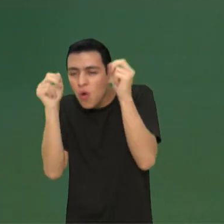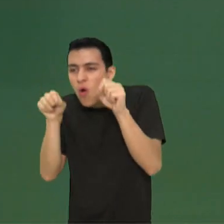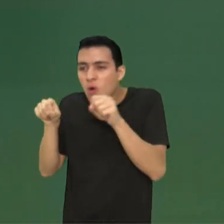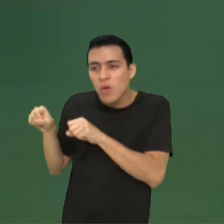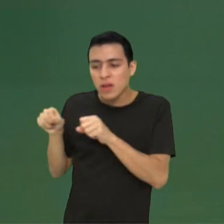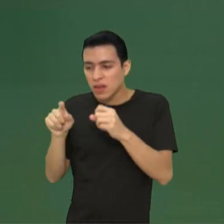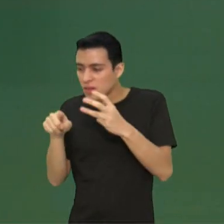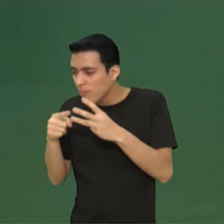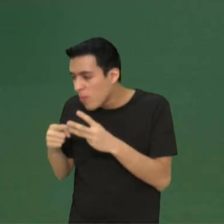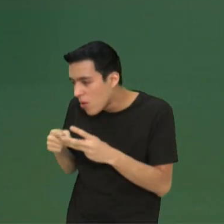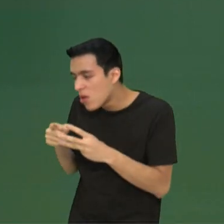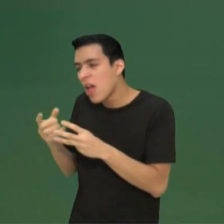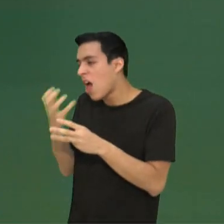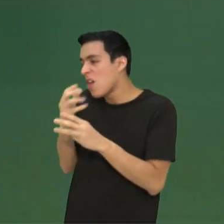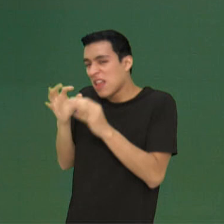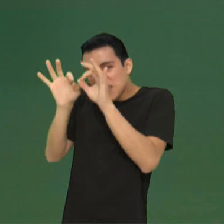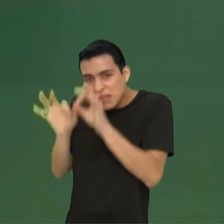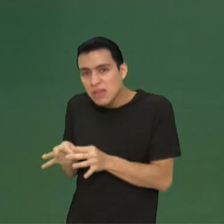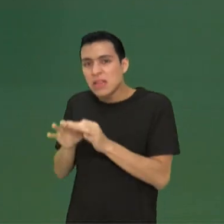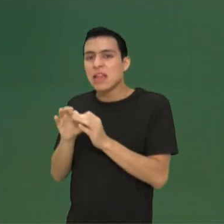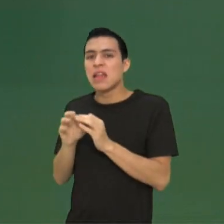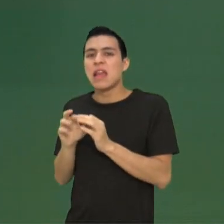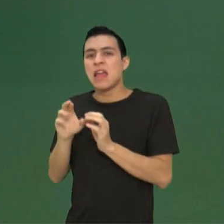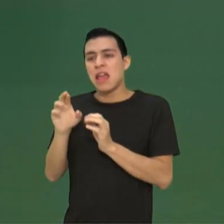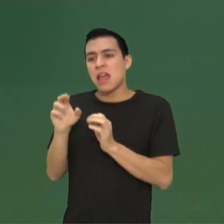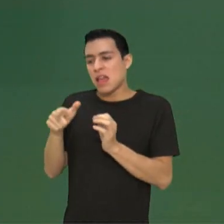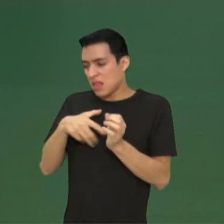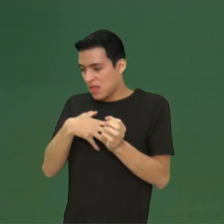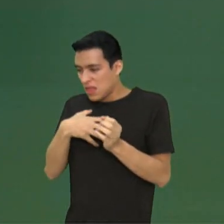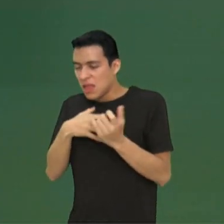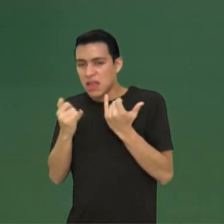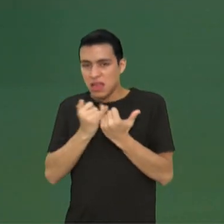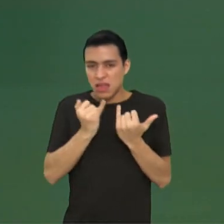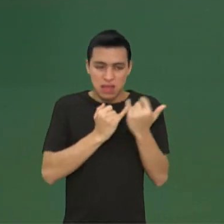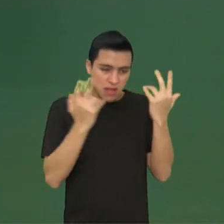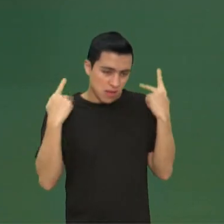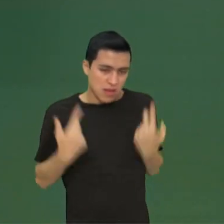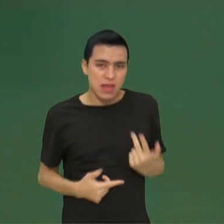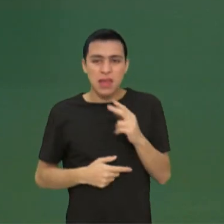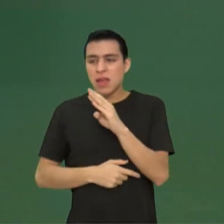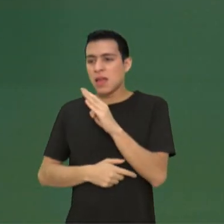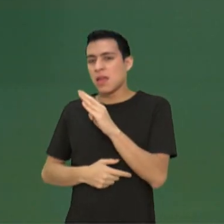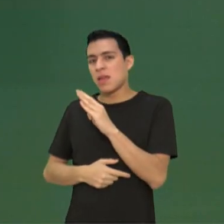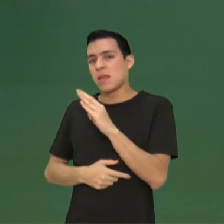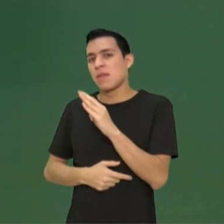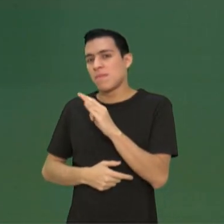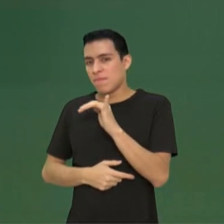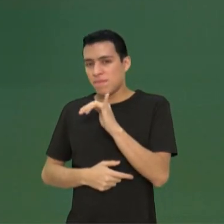seguida, cachorro, geralmente é da raça Beagle, que eles têm uma proximidade bem boa, são bem aptos para esse